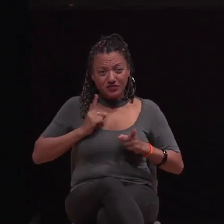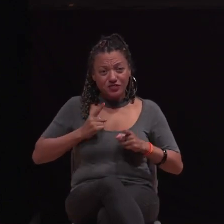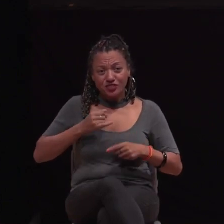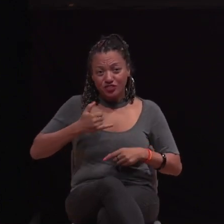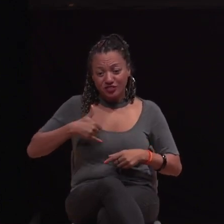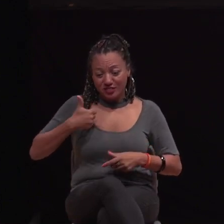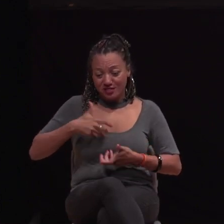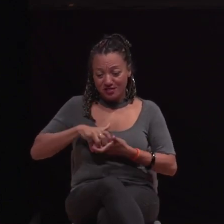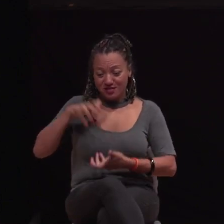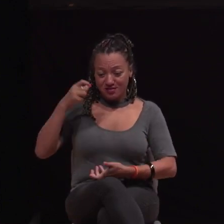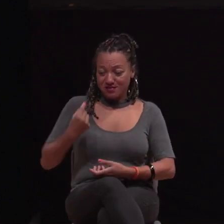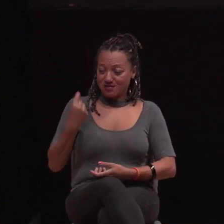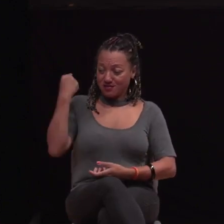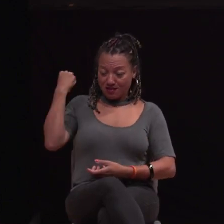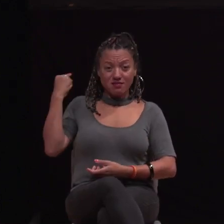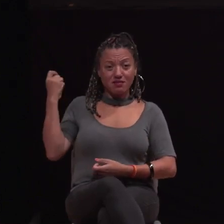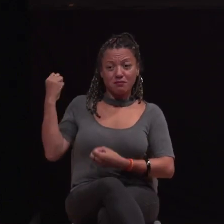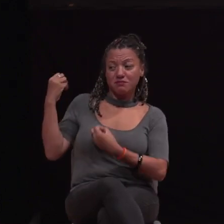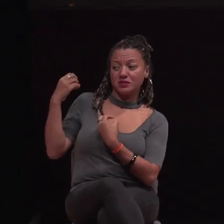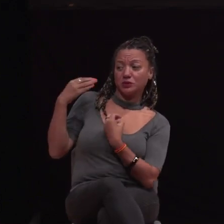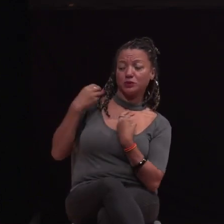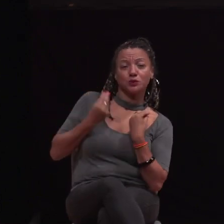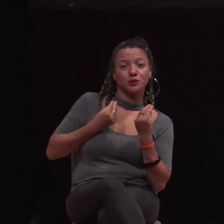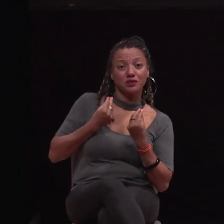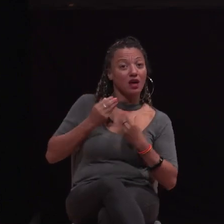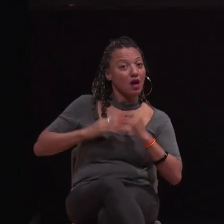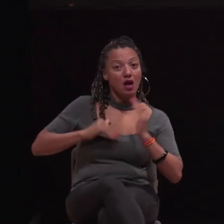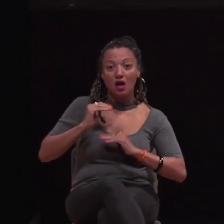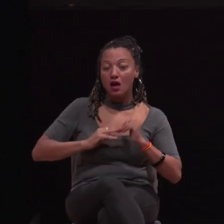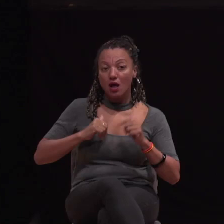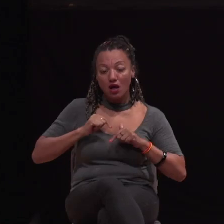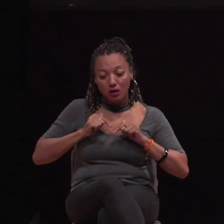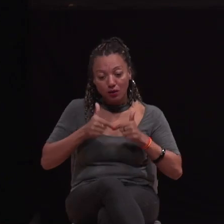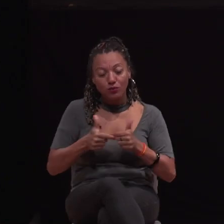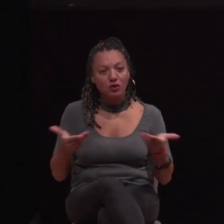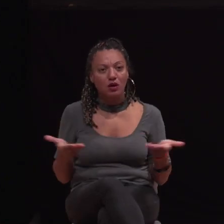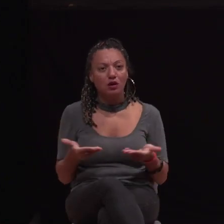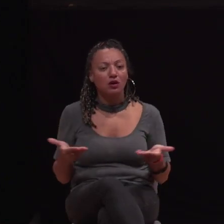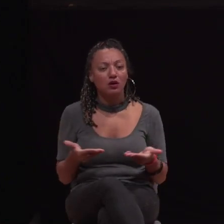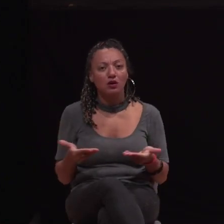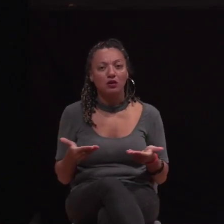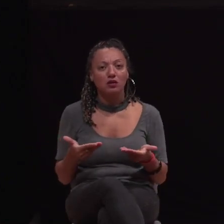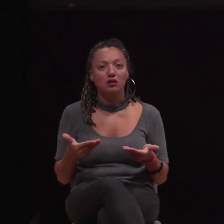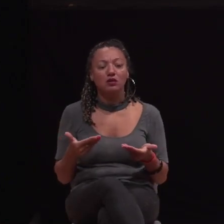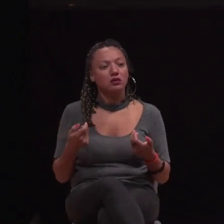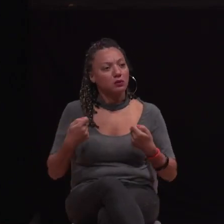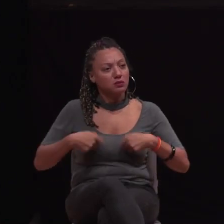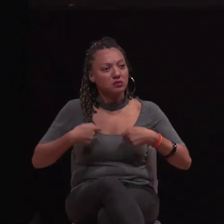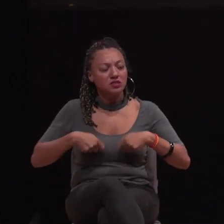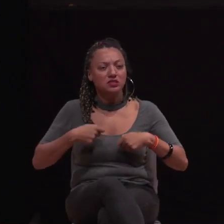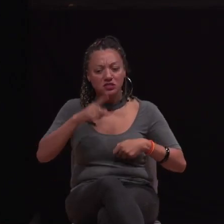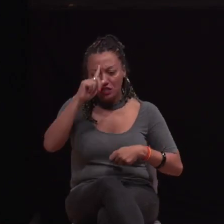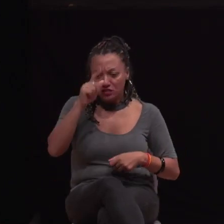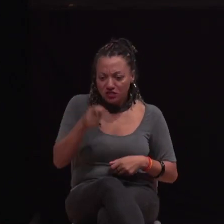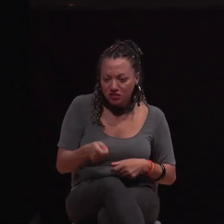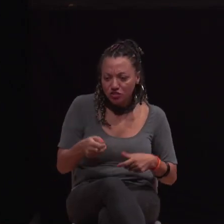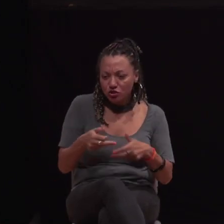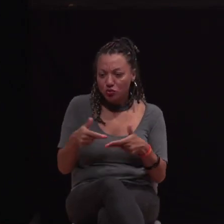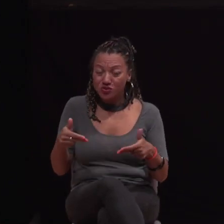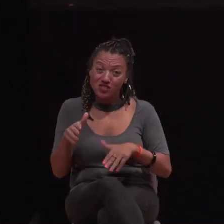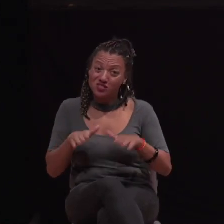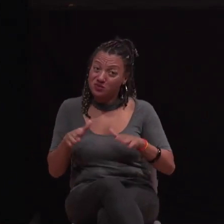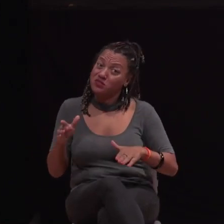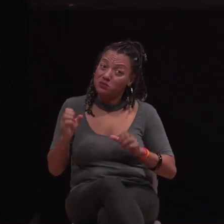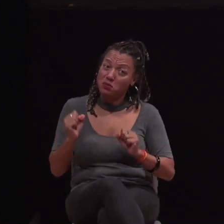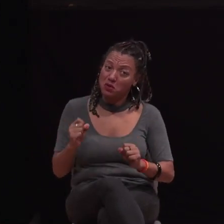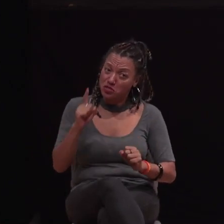agora. A luta é pela sobrevivência. E na luta pela sobrevivência, a gente vai fazer acordos espúrios, a gente vai tomar decisões que não sejam tão